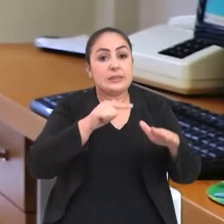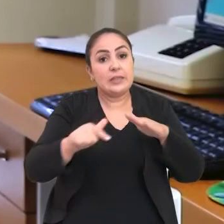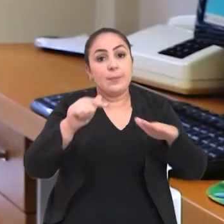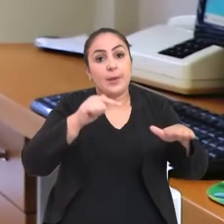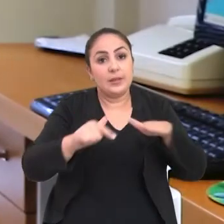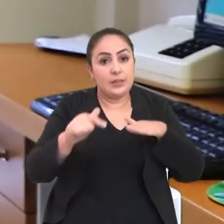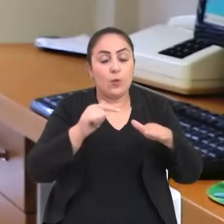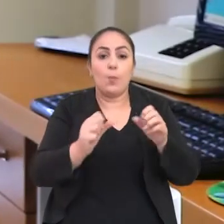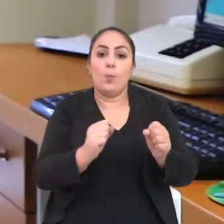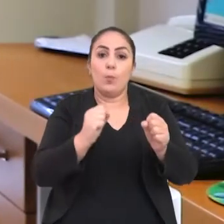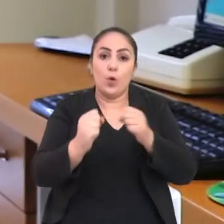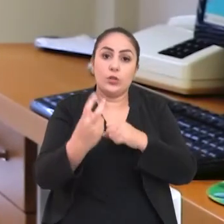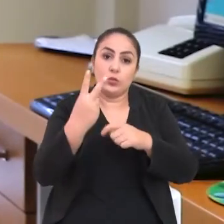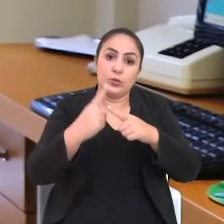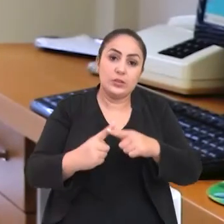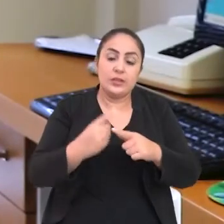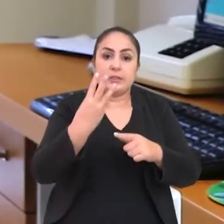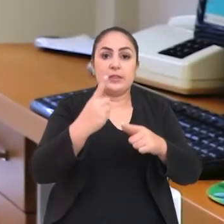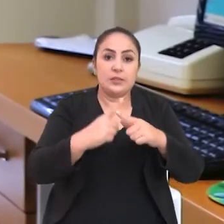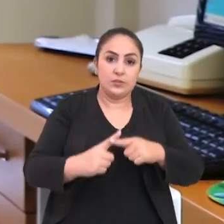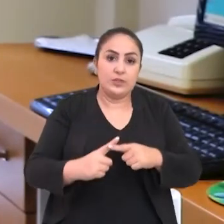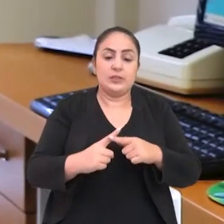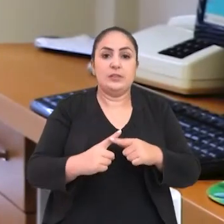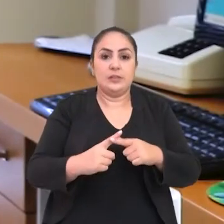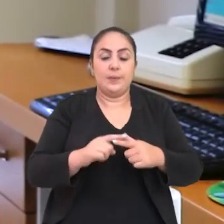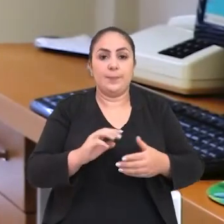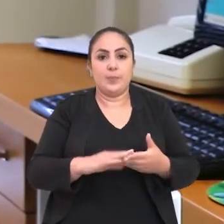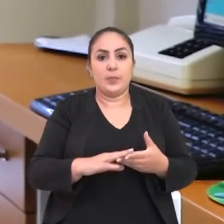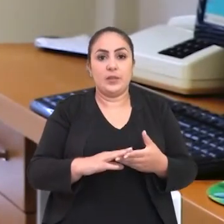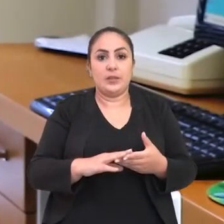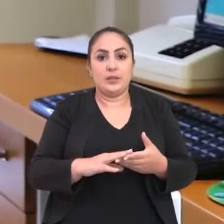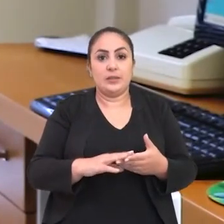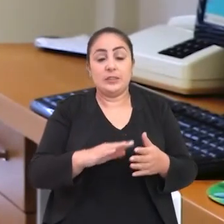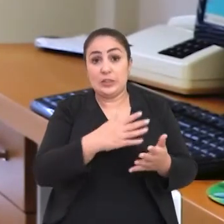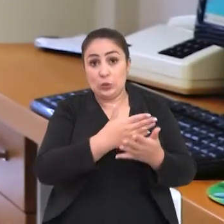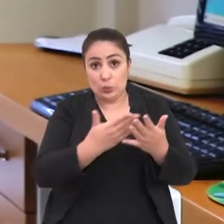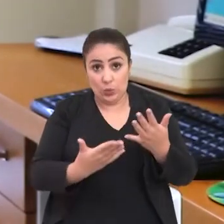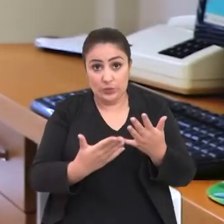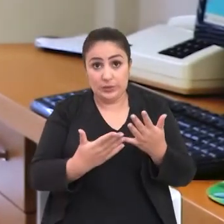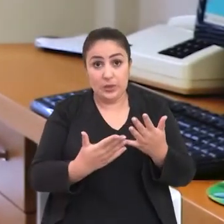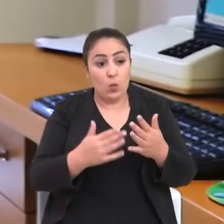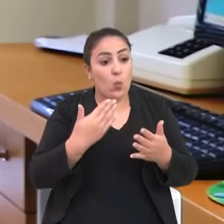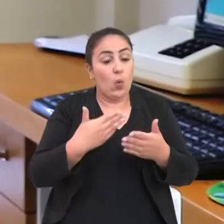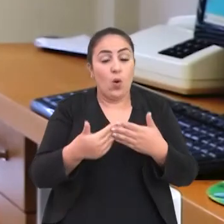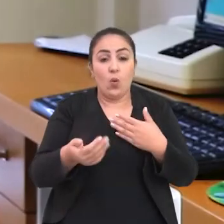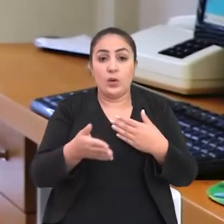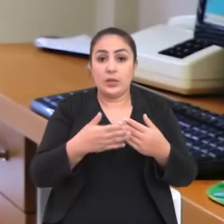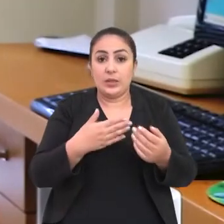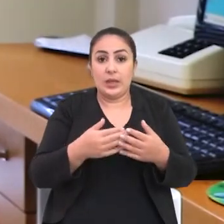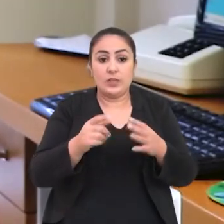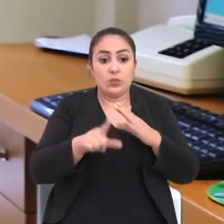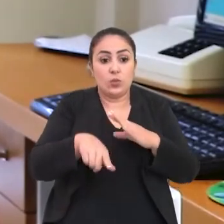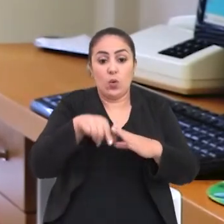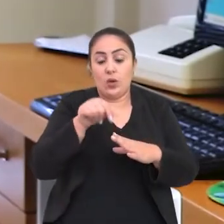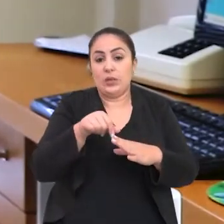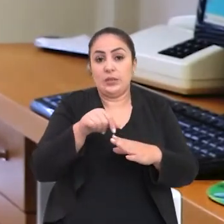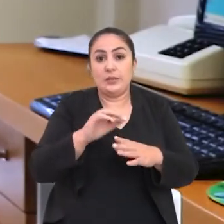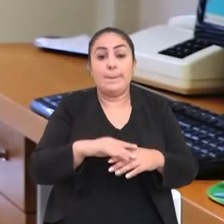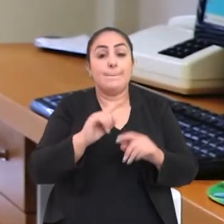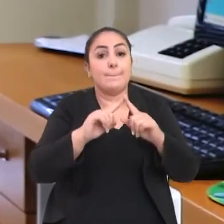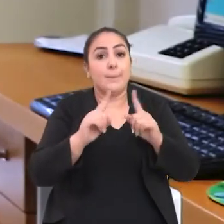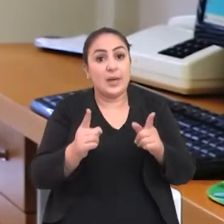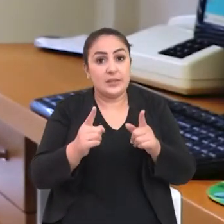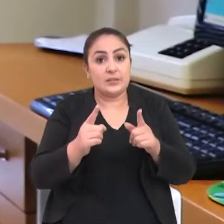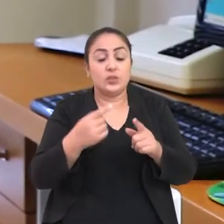ser semanal, pode ser 2 vezes, 3 vezes semanais. Dentre essas, qualquer da preferência